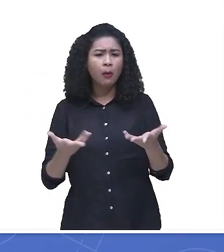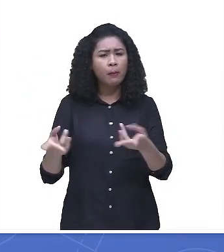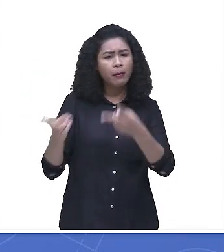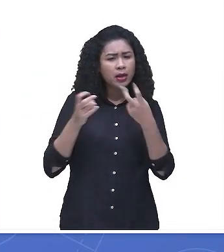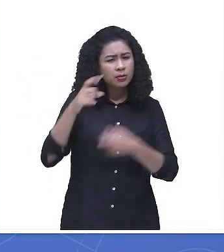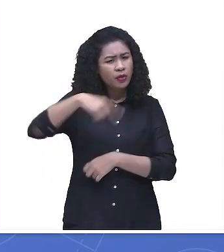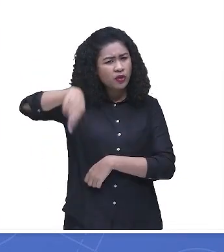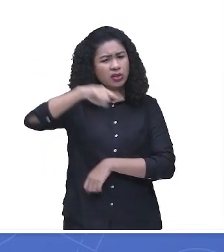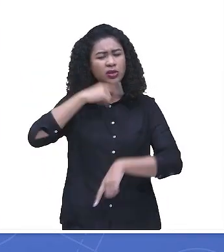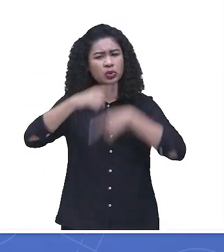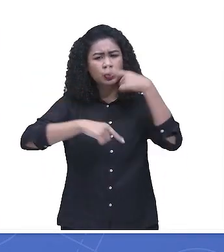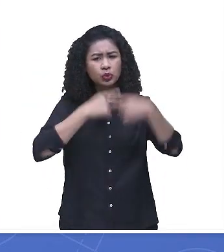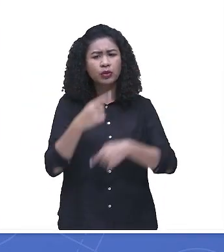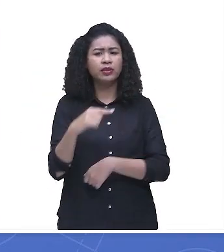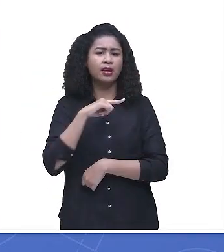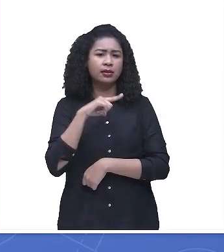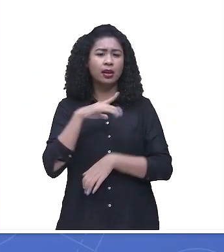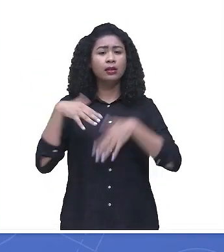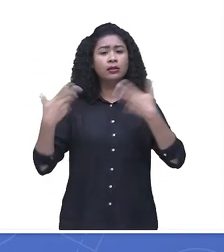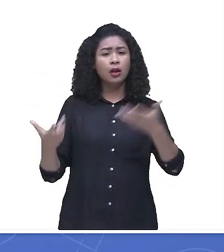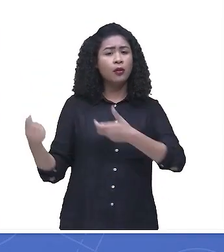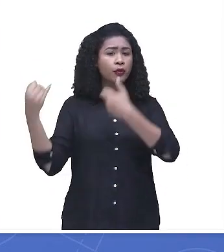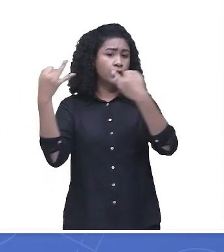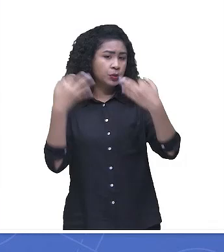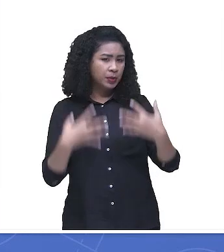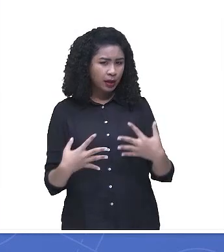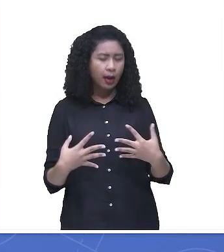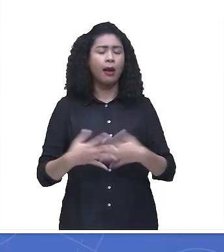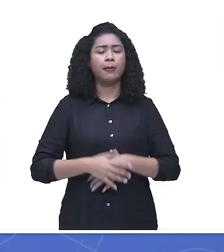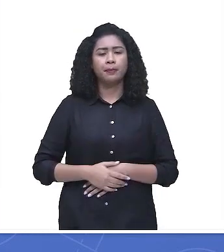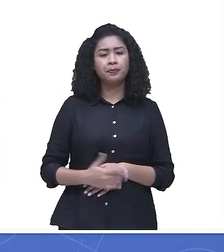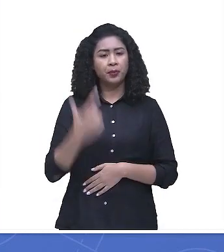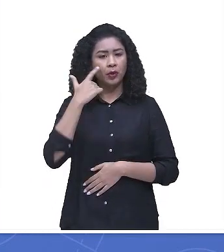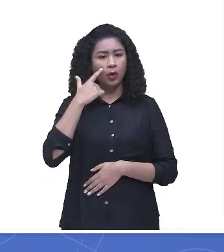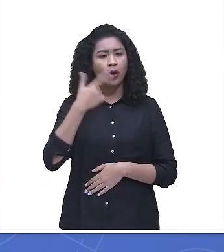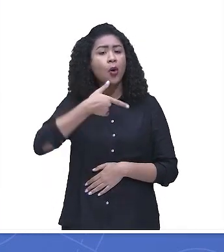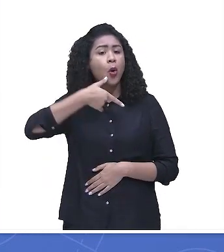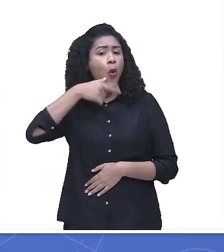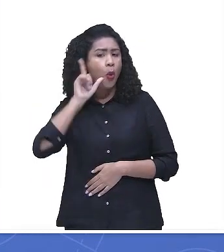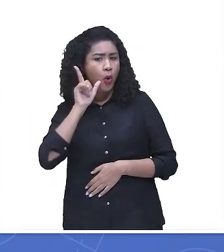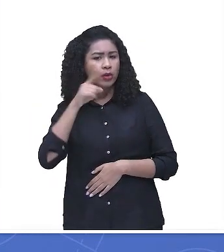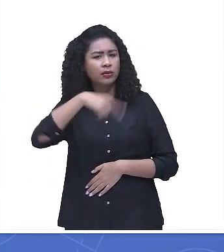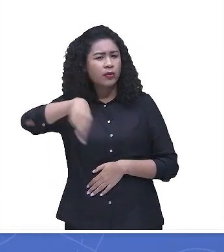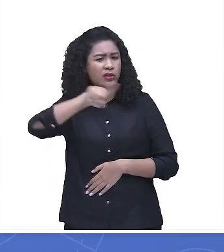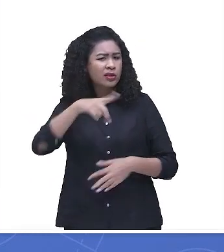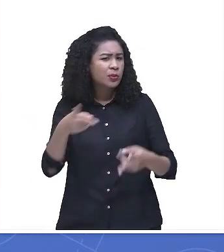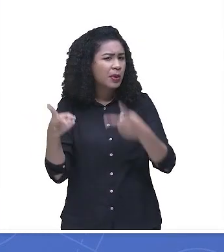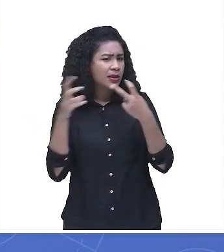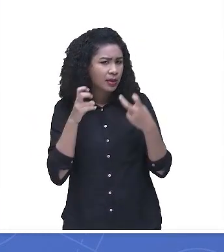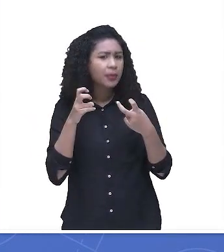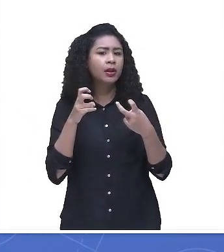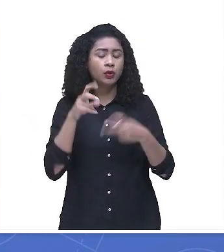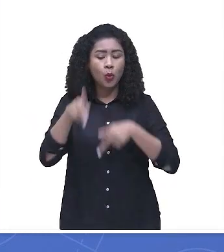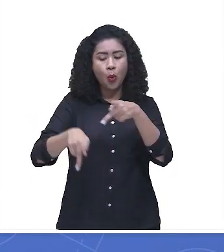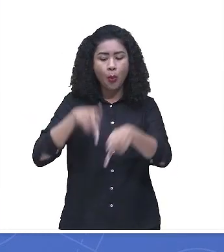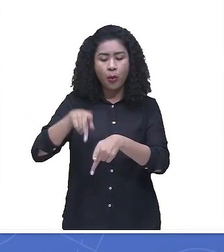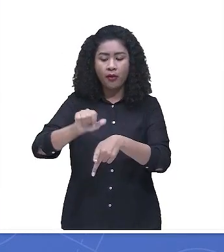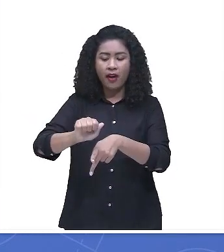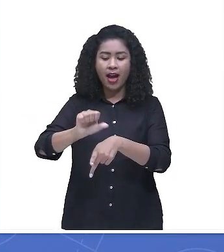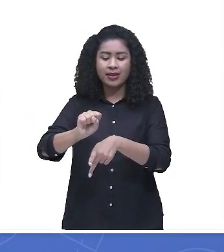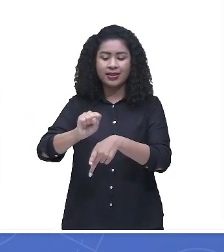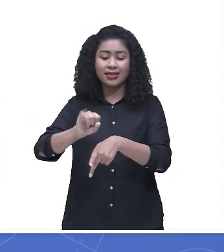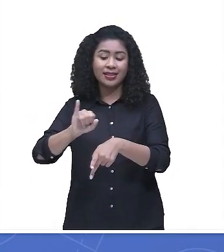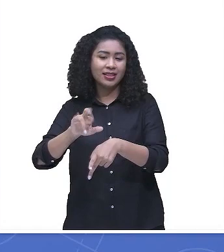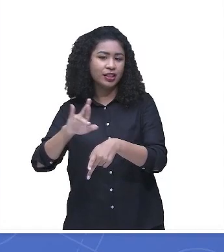não é isso? Então, vamos lá falar pontualmente. Vejam bem, vocês viram ontem que os assírios, que foi o segundo povo estudado